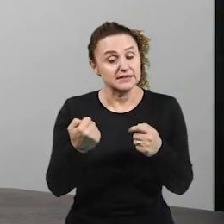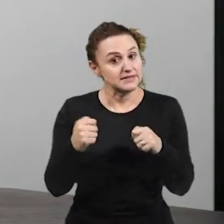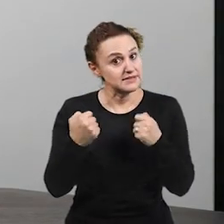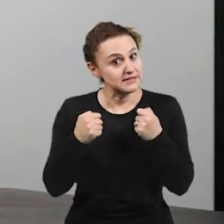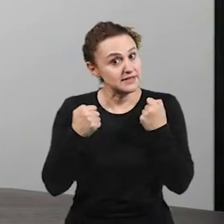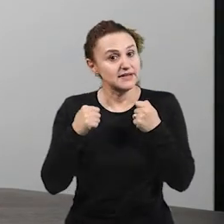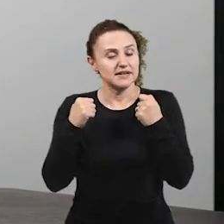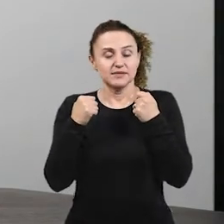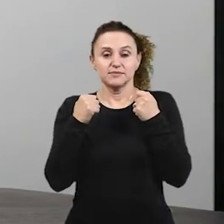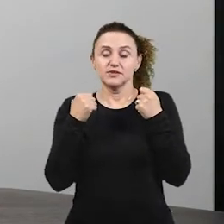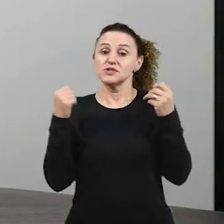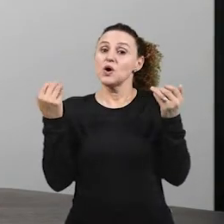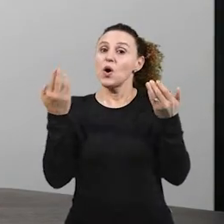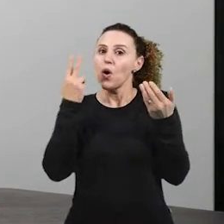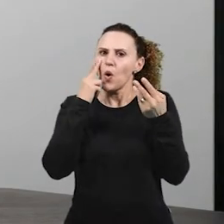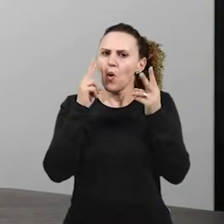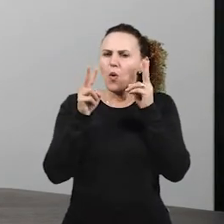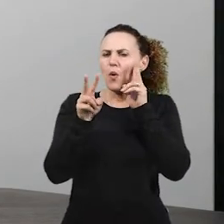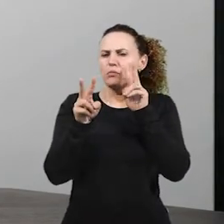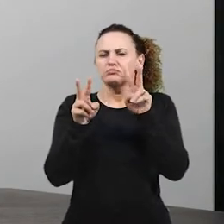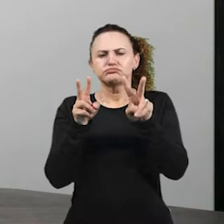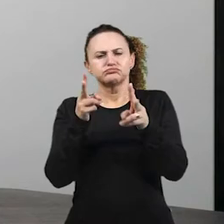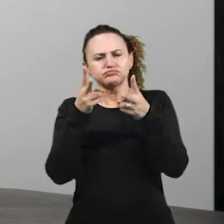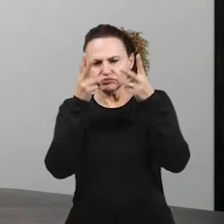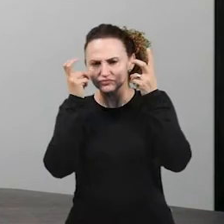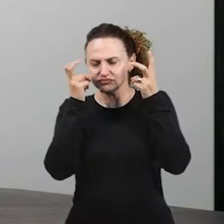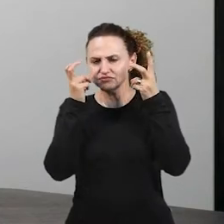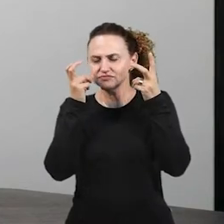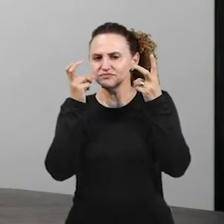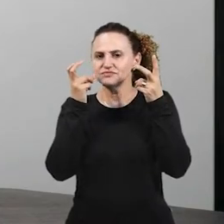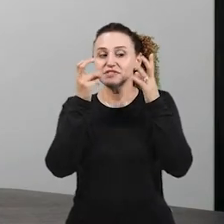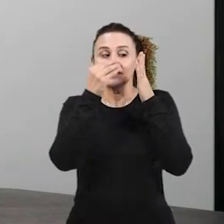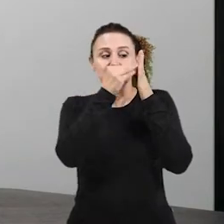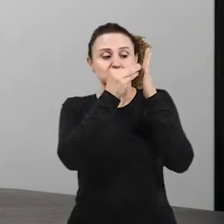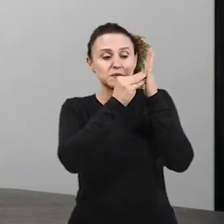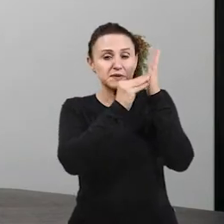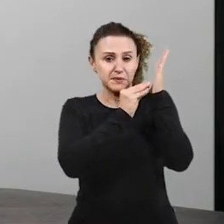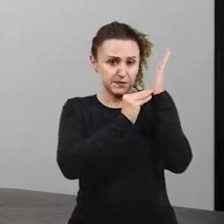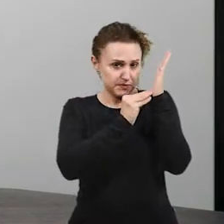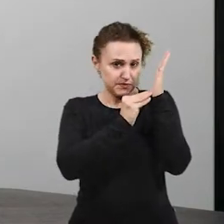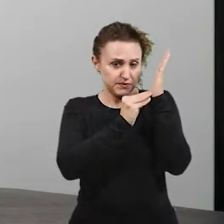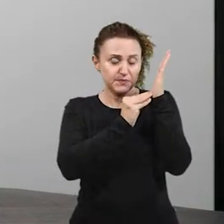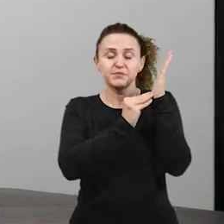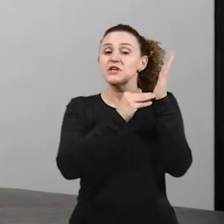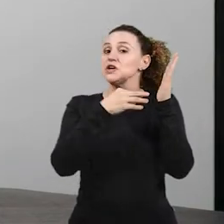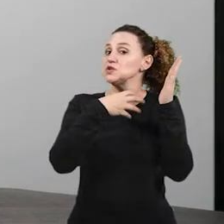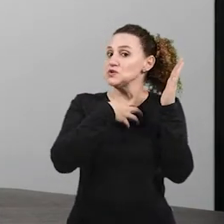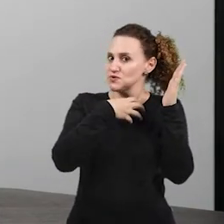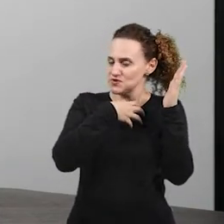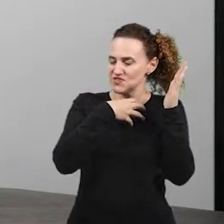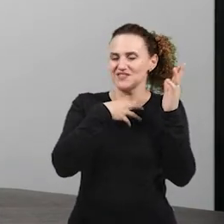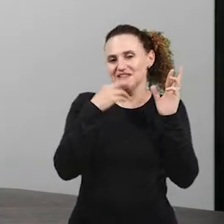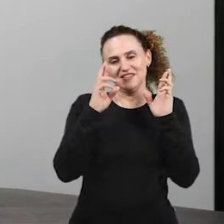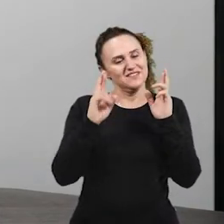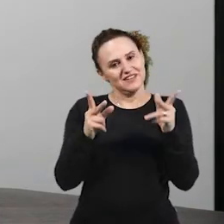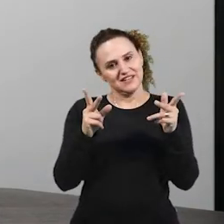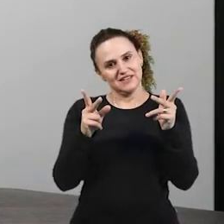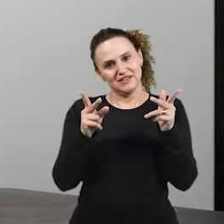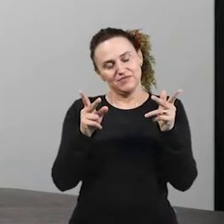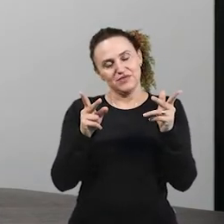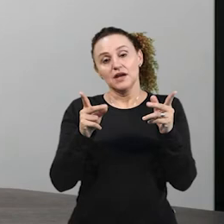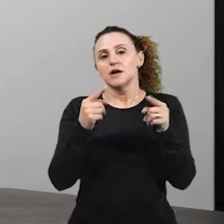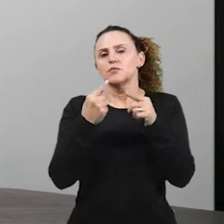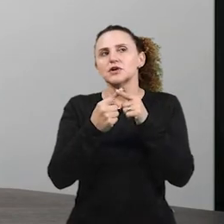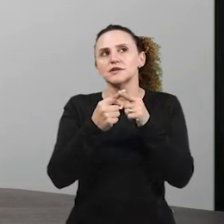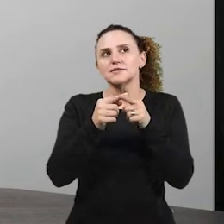vocês tem que saber olhar para esse conteúdo de uma forma diferente porque